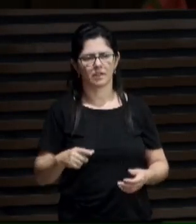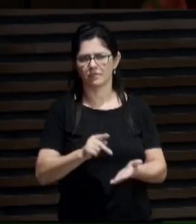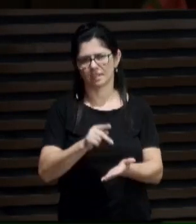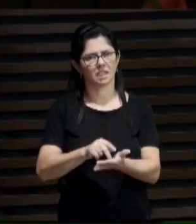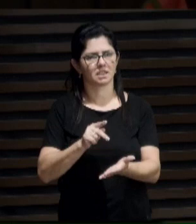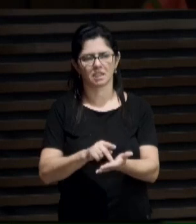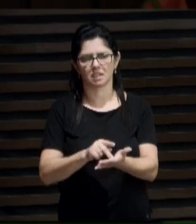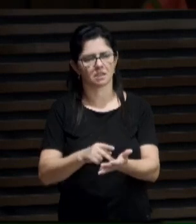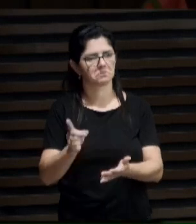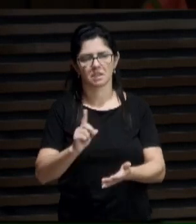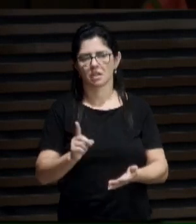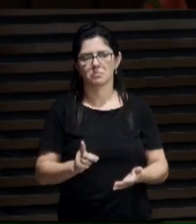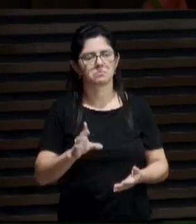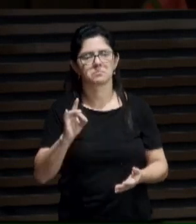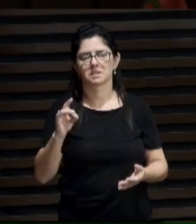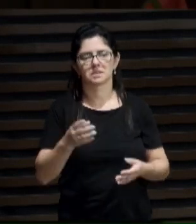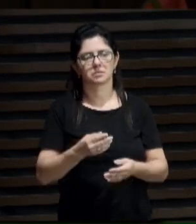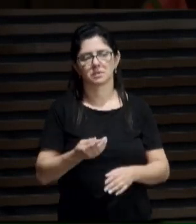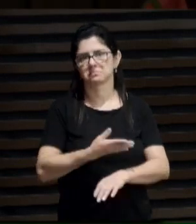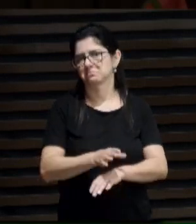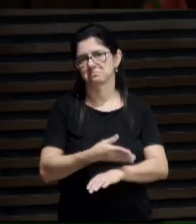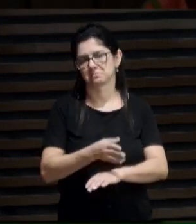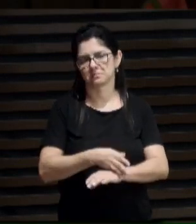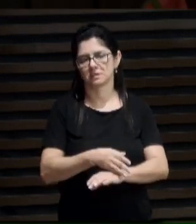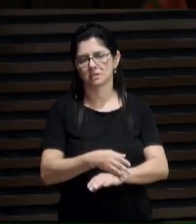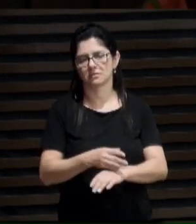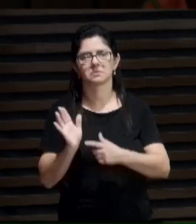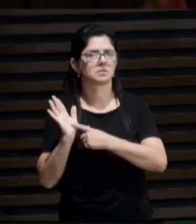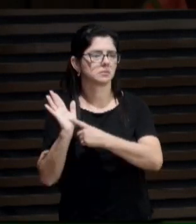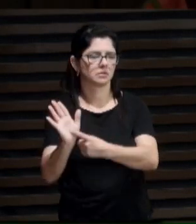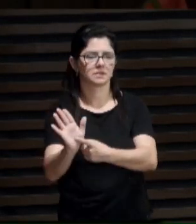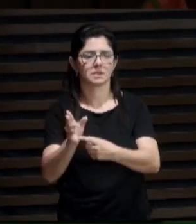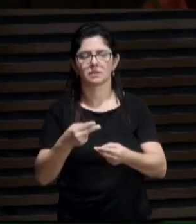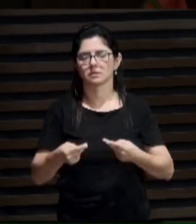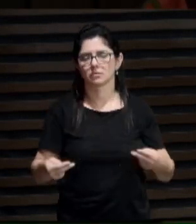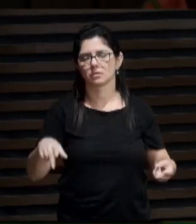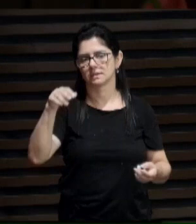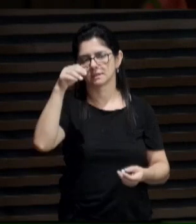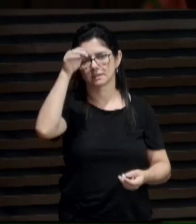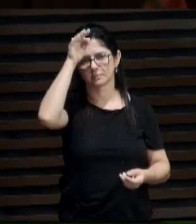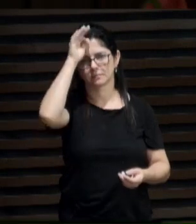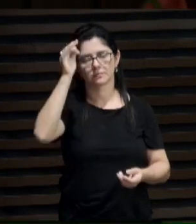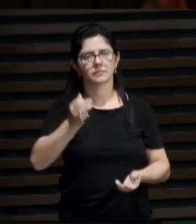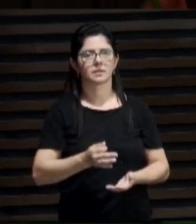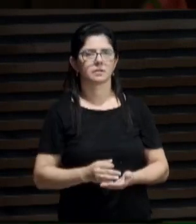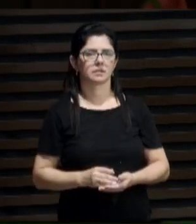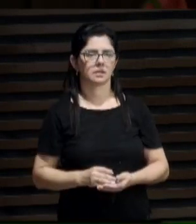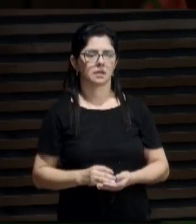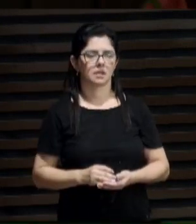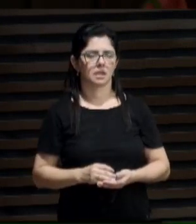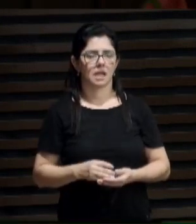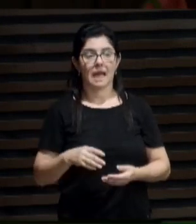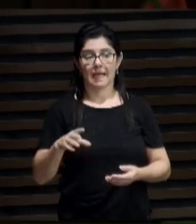passa de uma tentativa de simular algo espiritual, além de pretender agradar aqueles